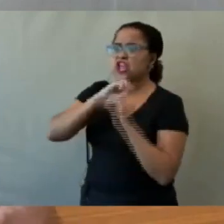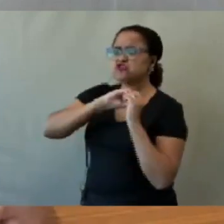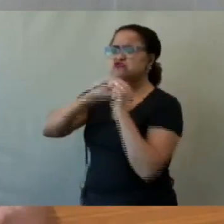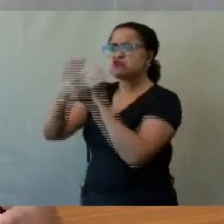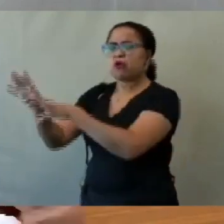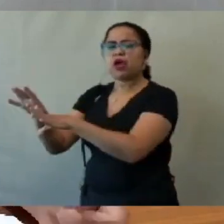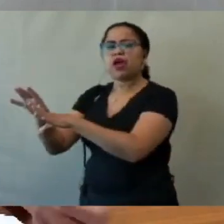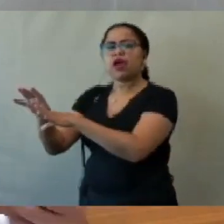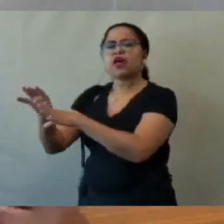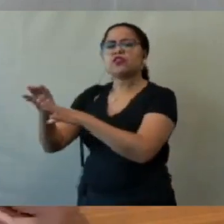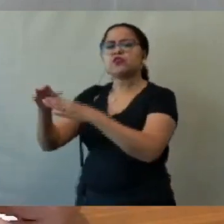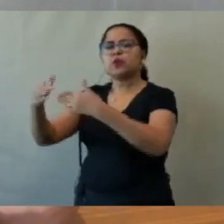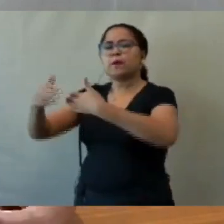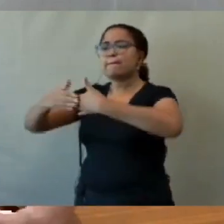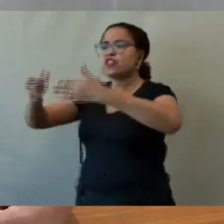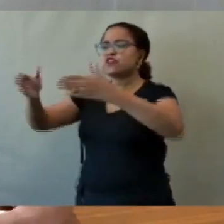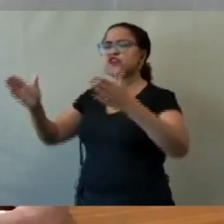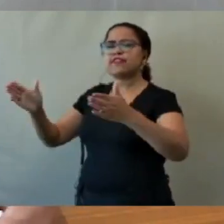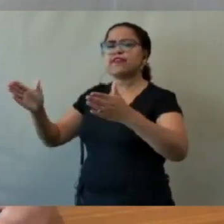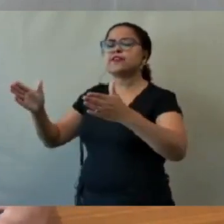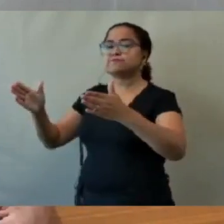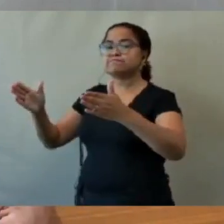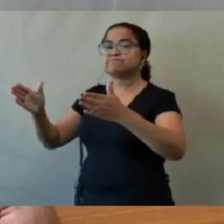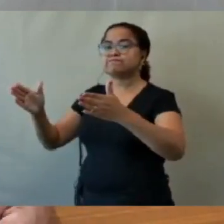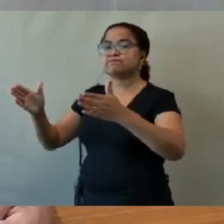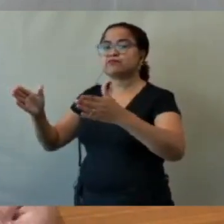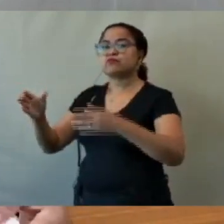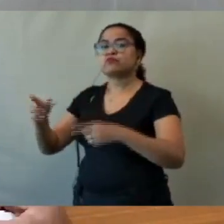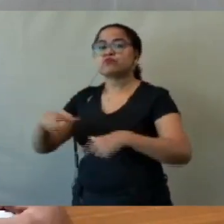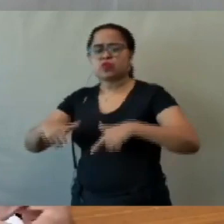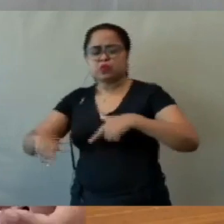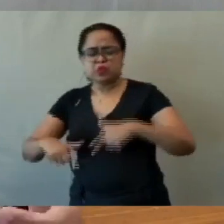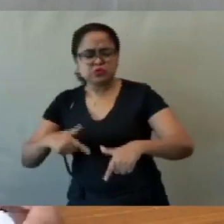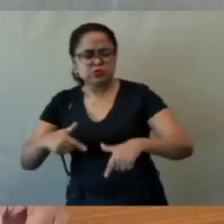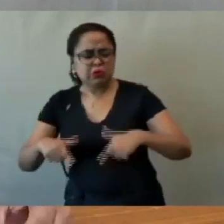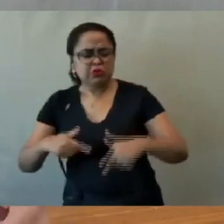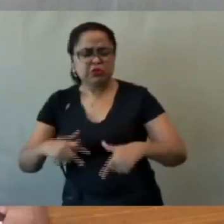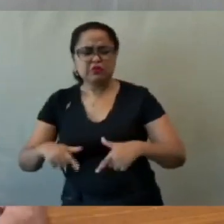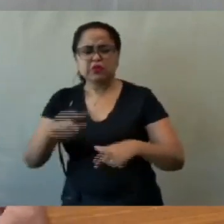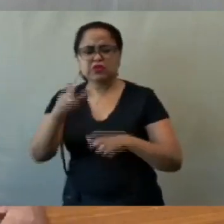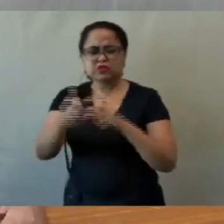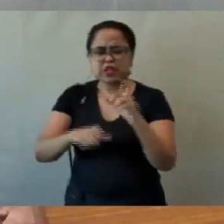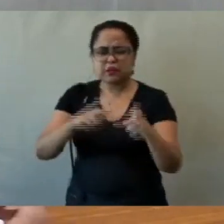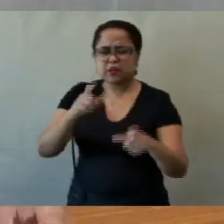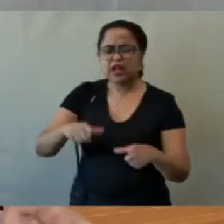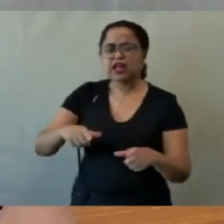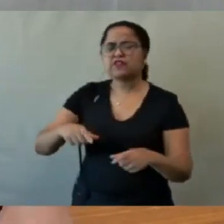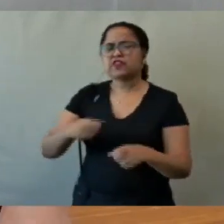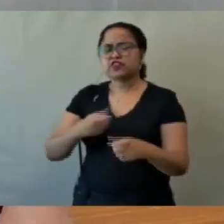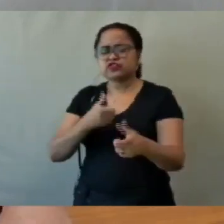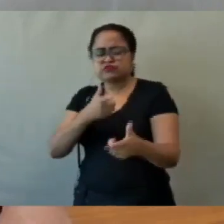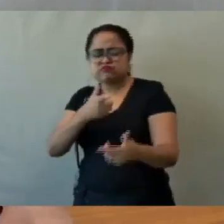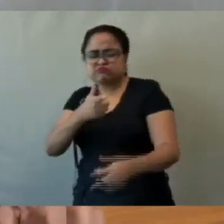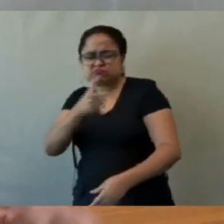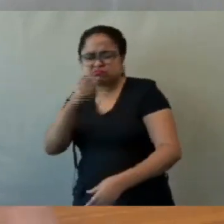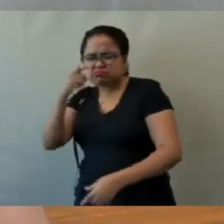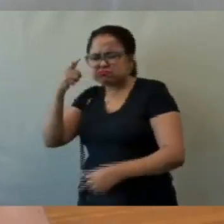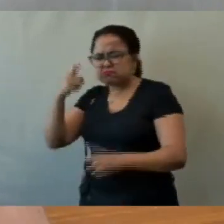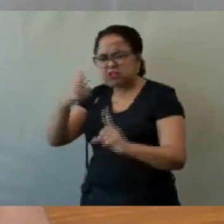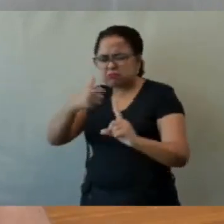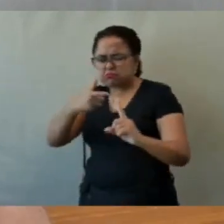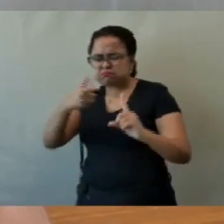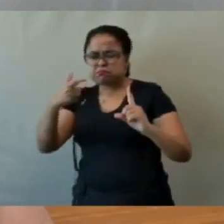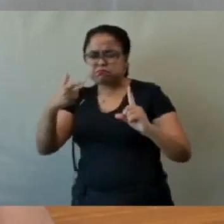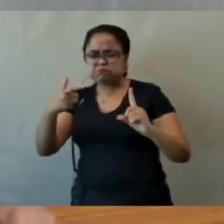que o povo que estava trabalhando na fazenda apanhava muito, né, atiravam, eram baleados assim, lá junto com a gente e